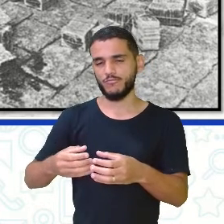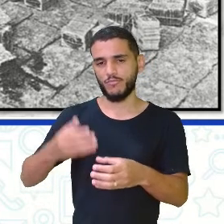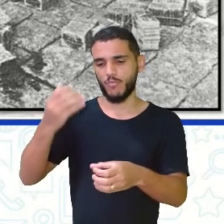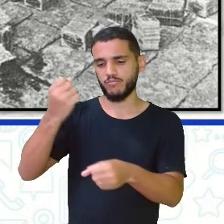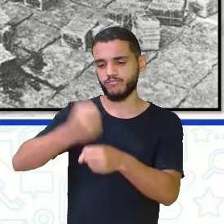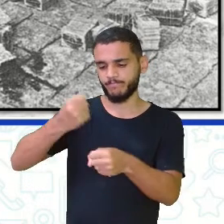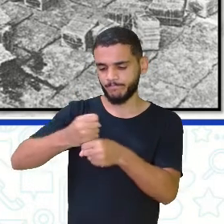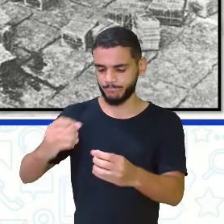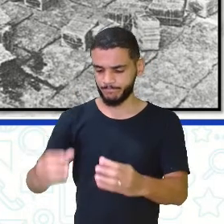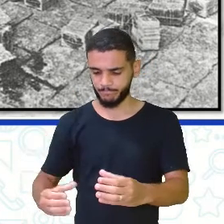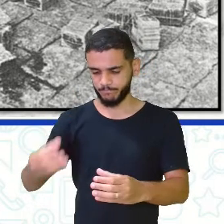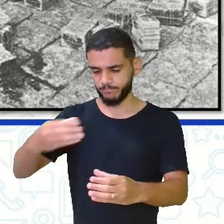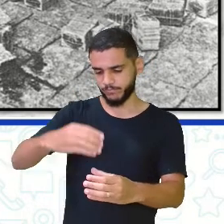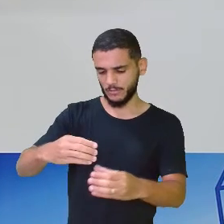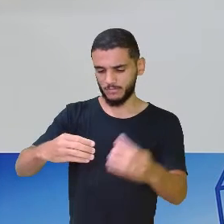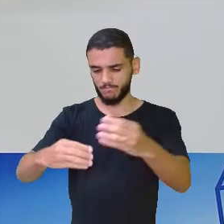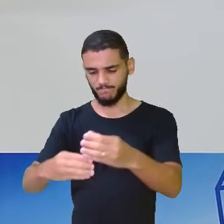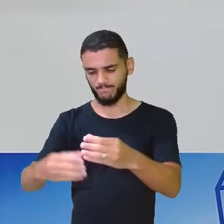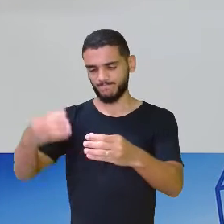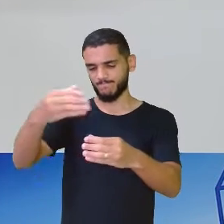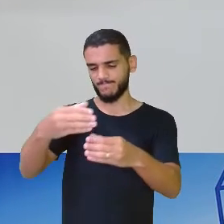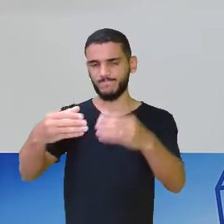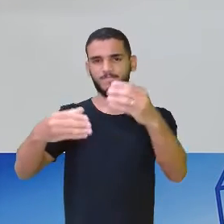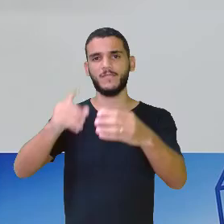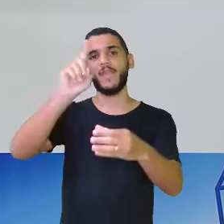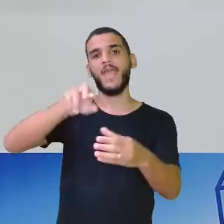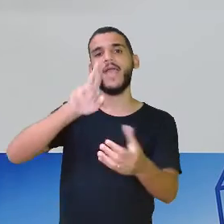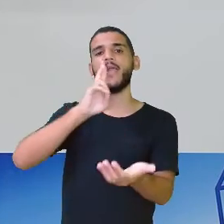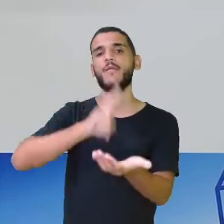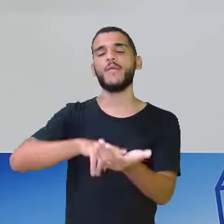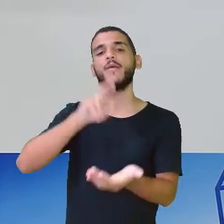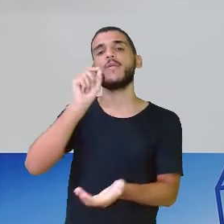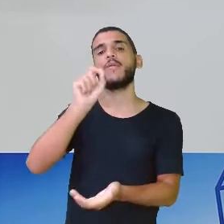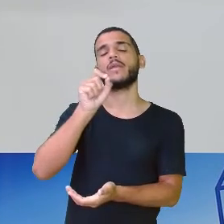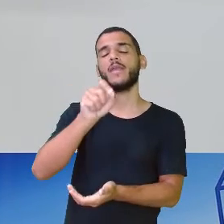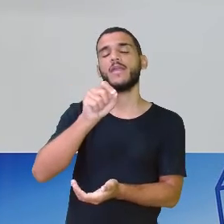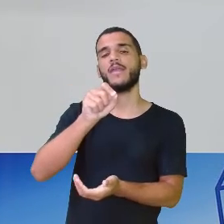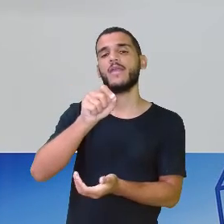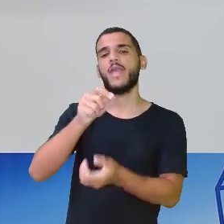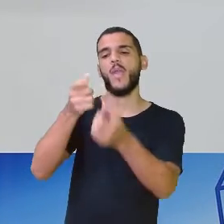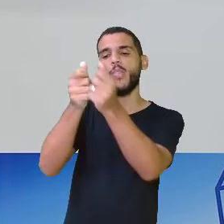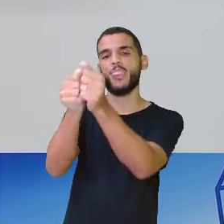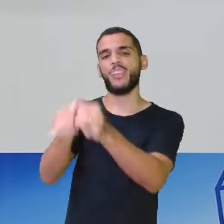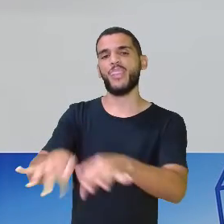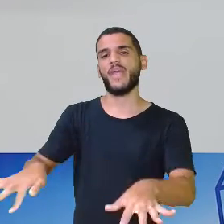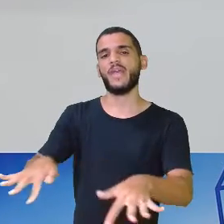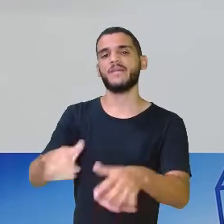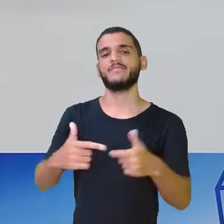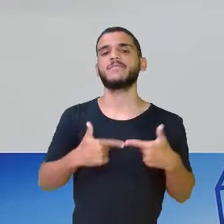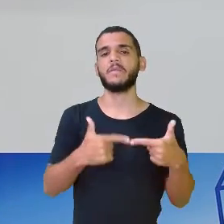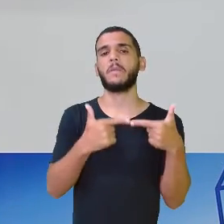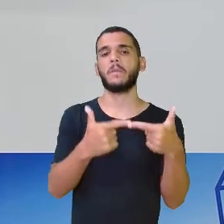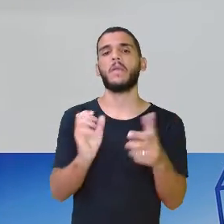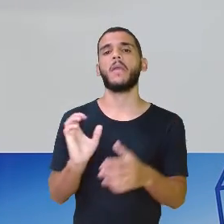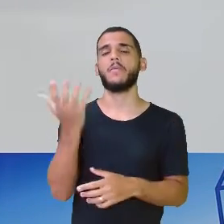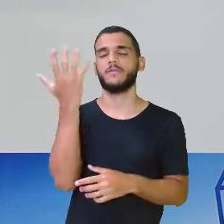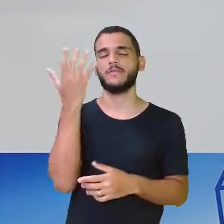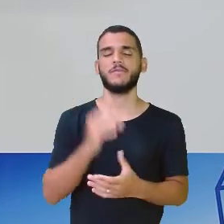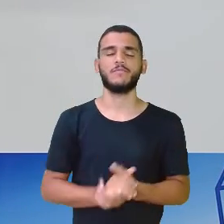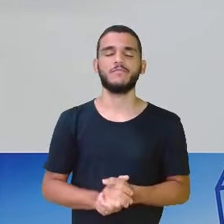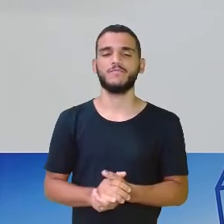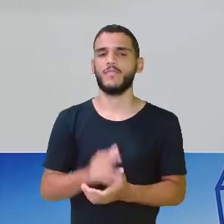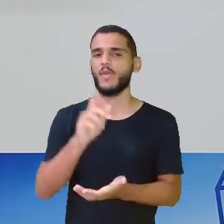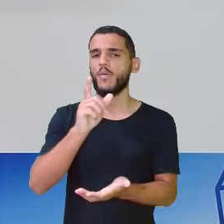que são resultado, né, da destruição causada, né, pela guerra vários locais explodidos